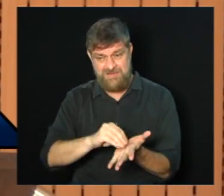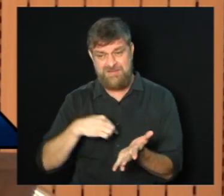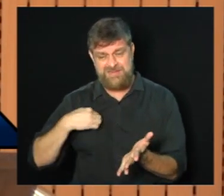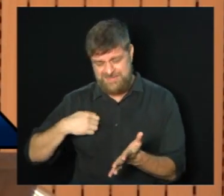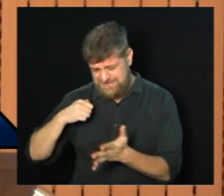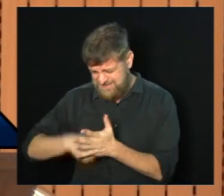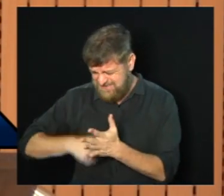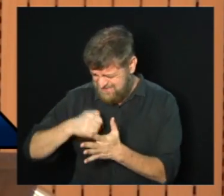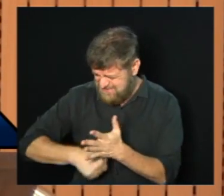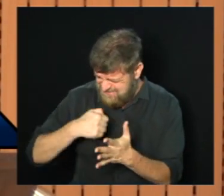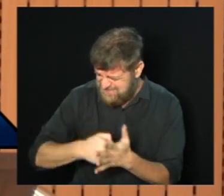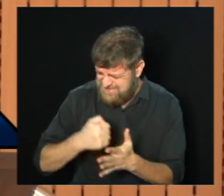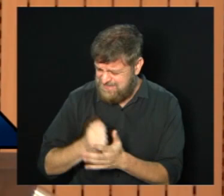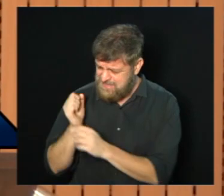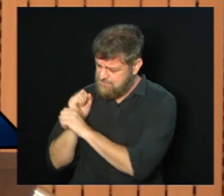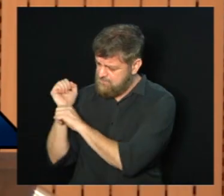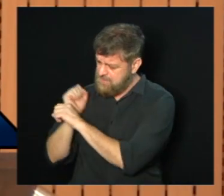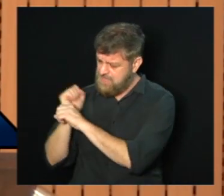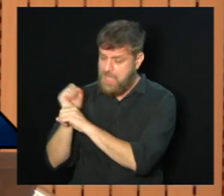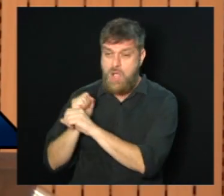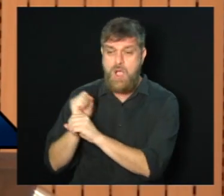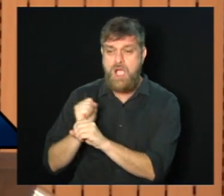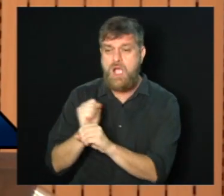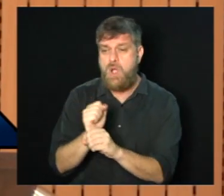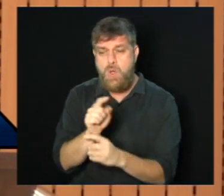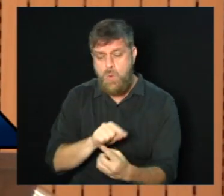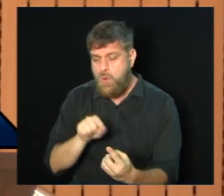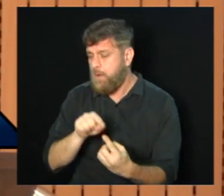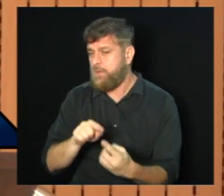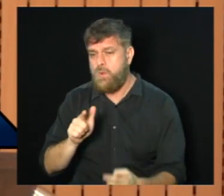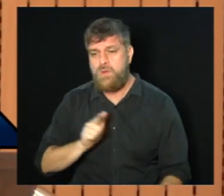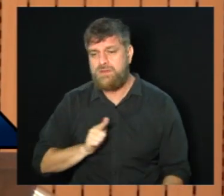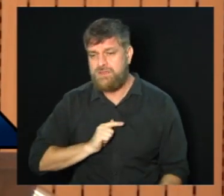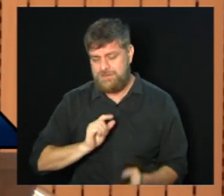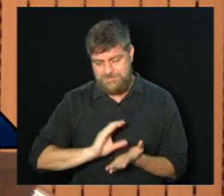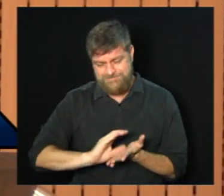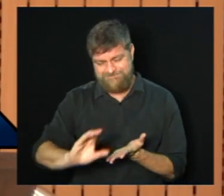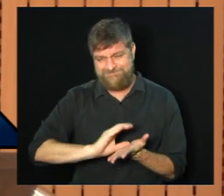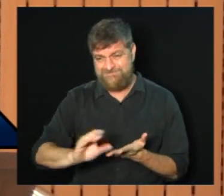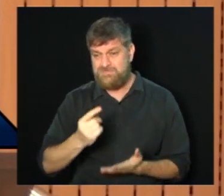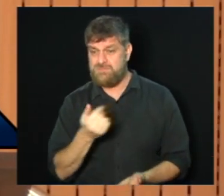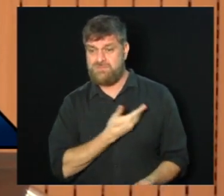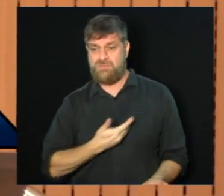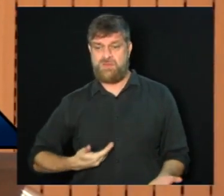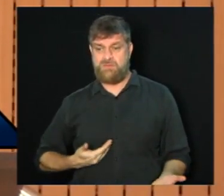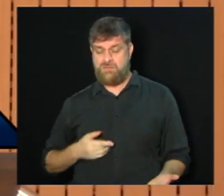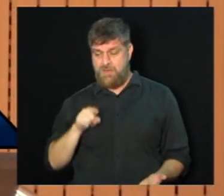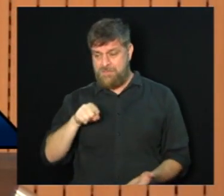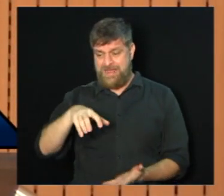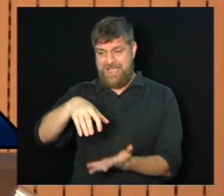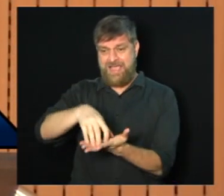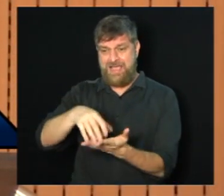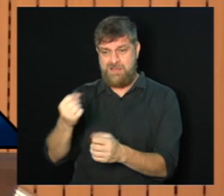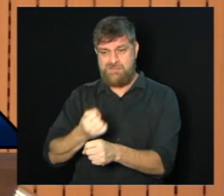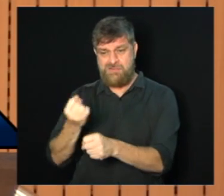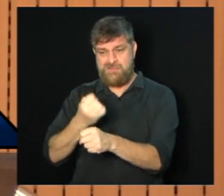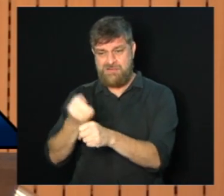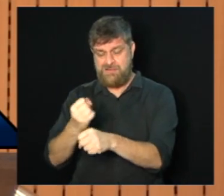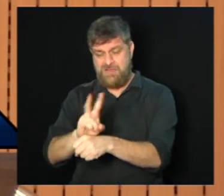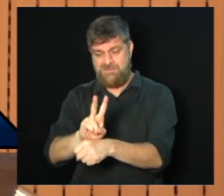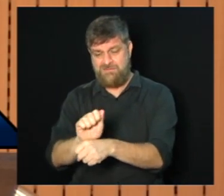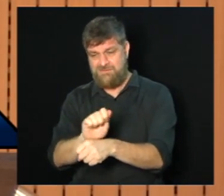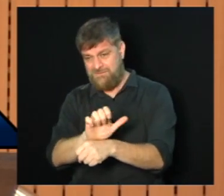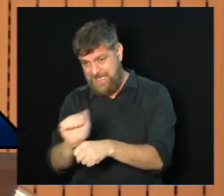luta faz anos para que haja investimento público necessário para a construção de vagas.